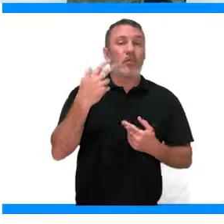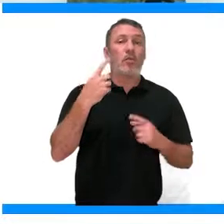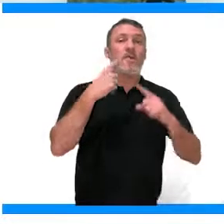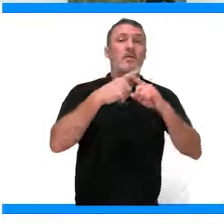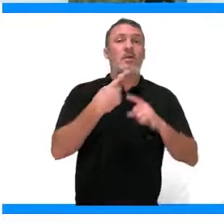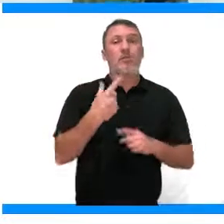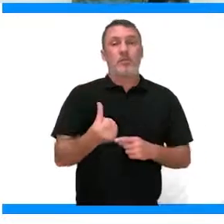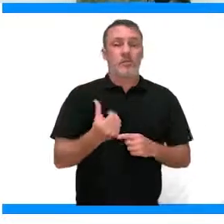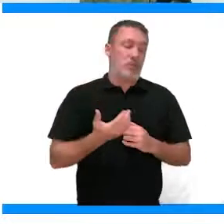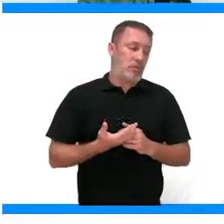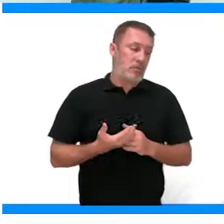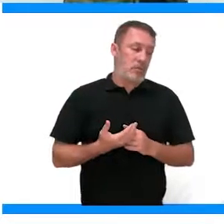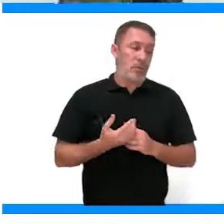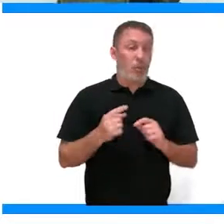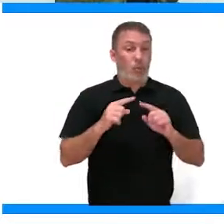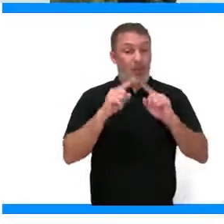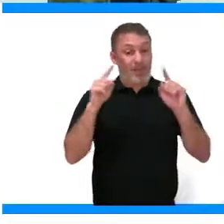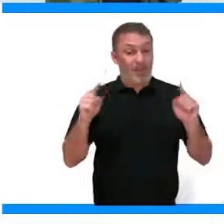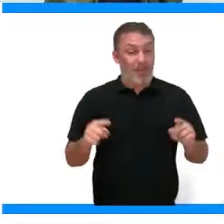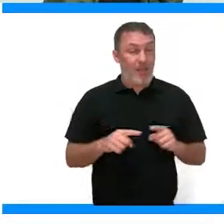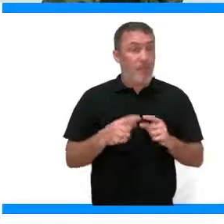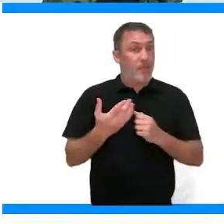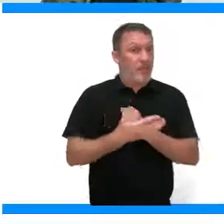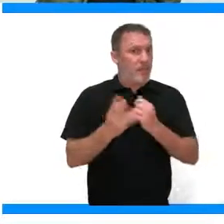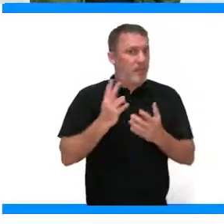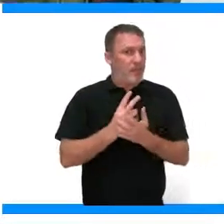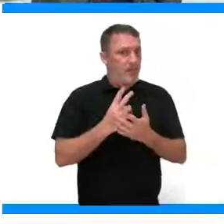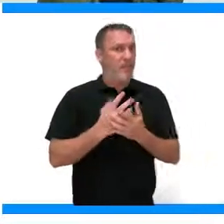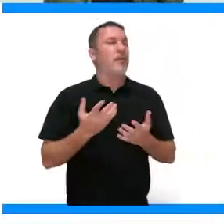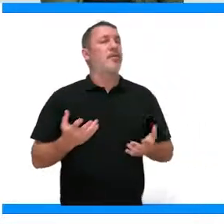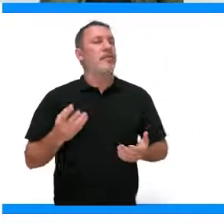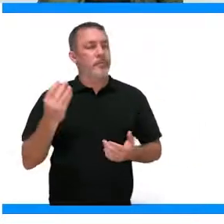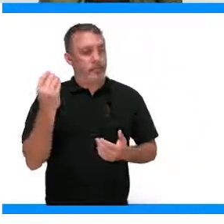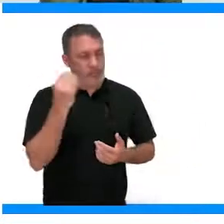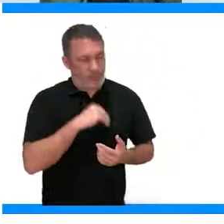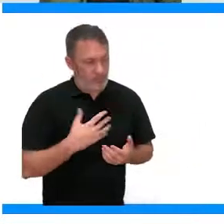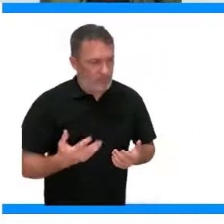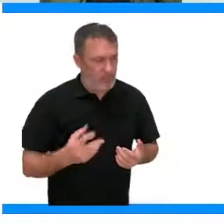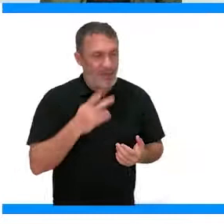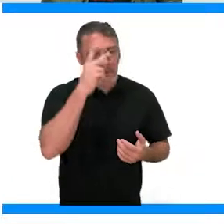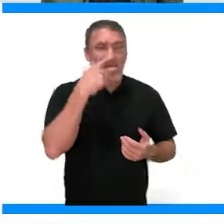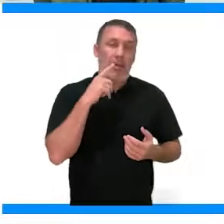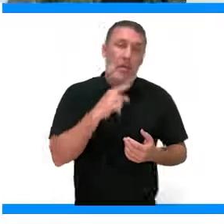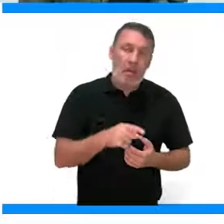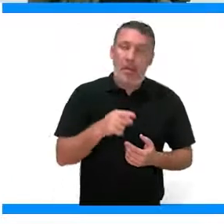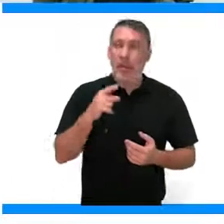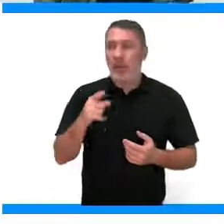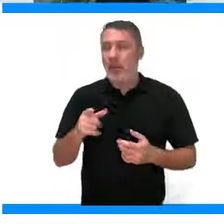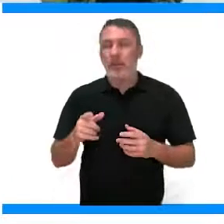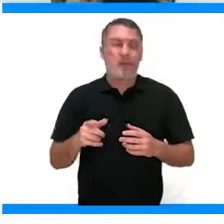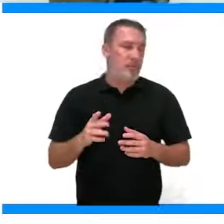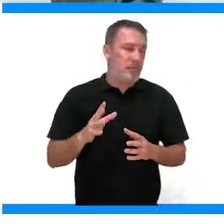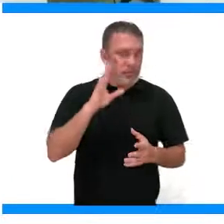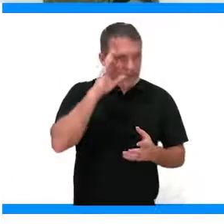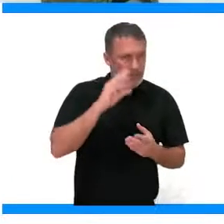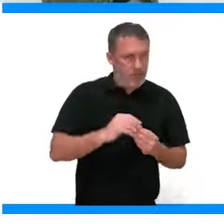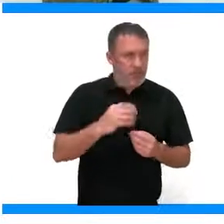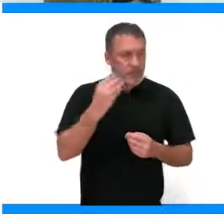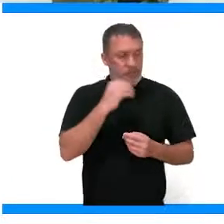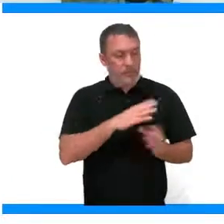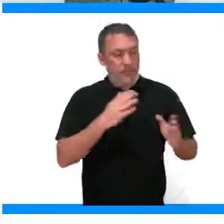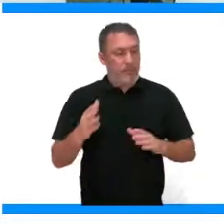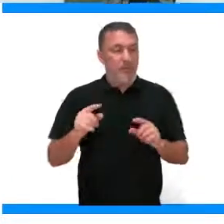a mesma da base, porque é um quadrado. Meu moleque faz assim, dur, dur, papai, dur. Pegou a